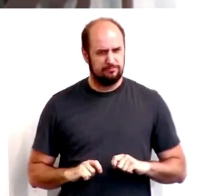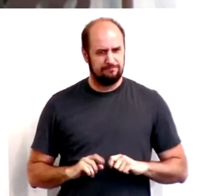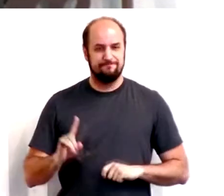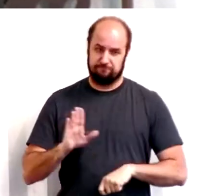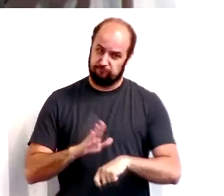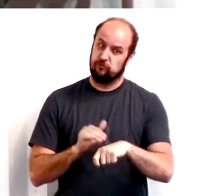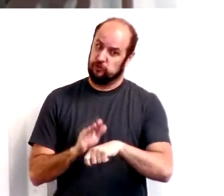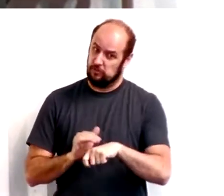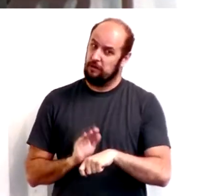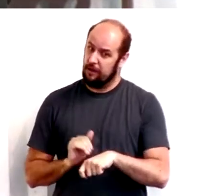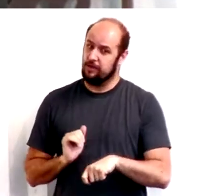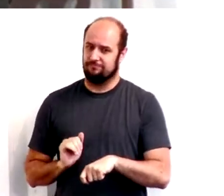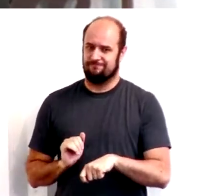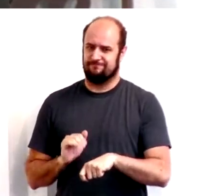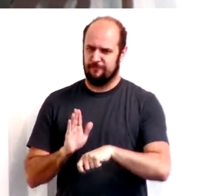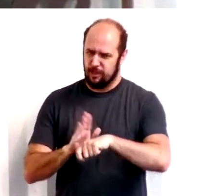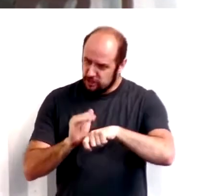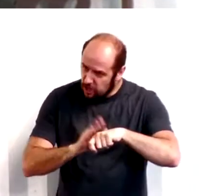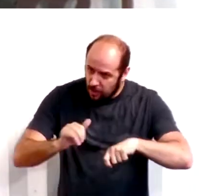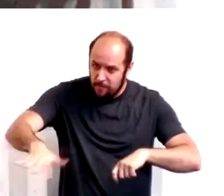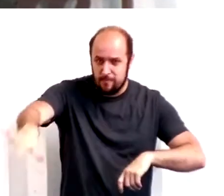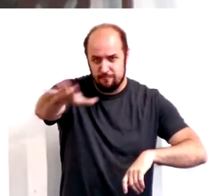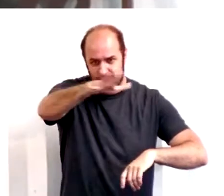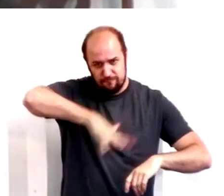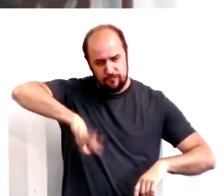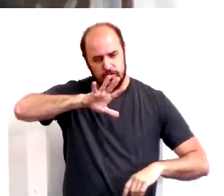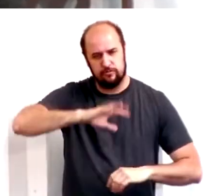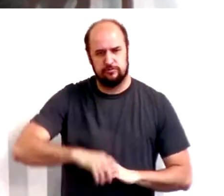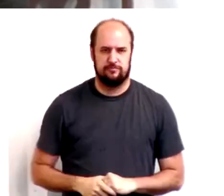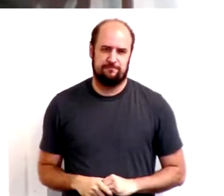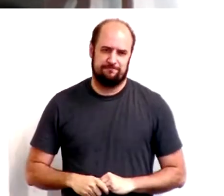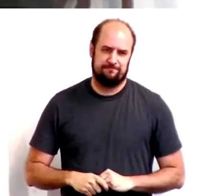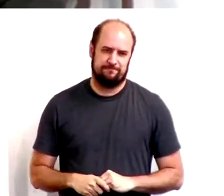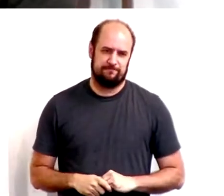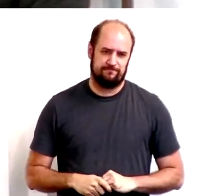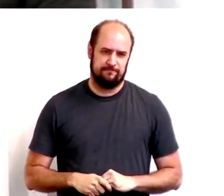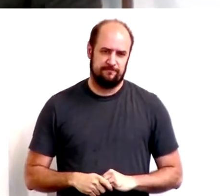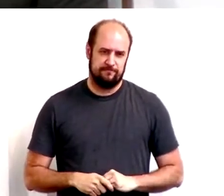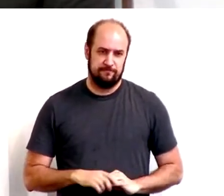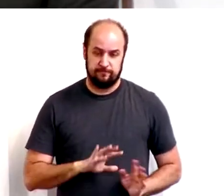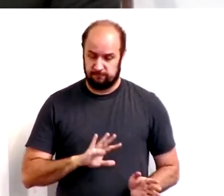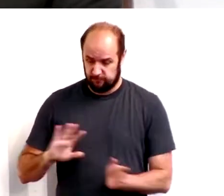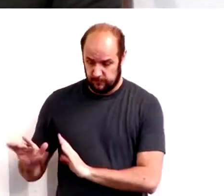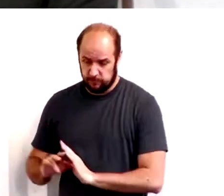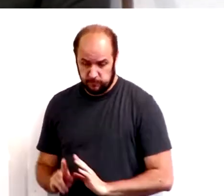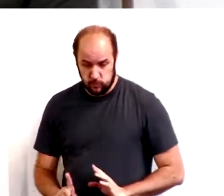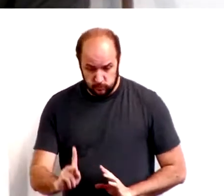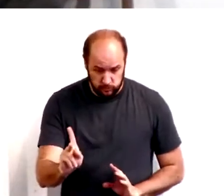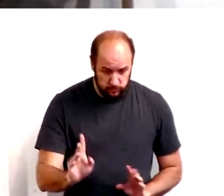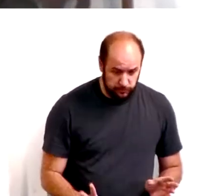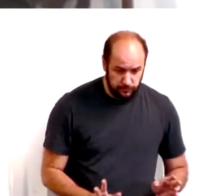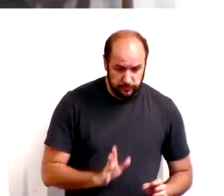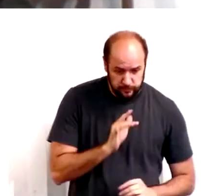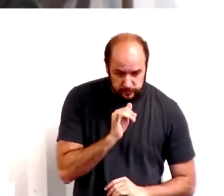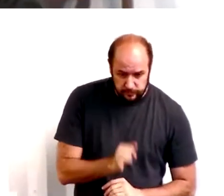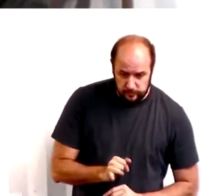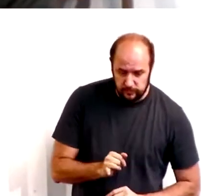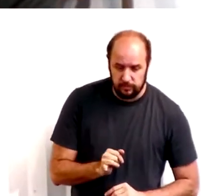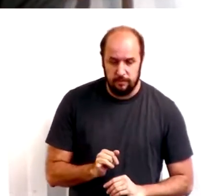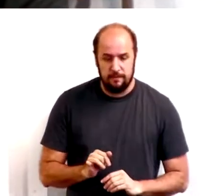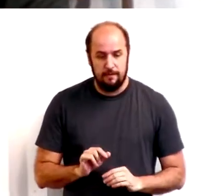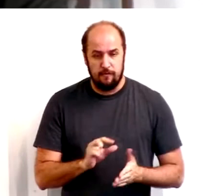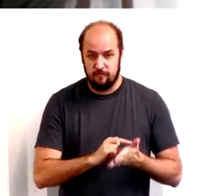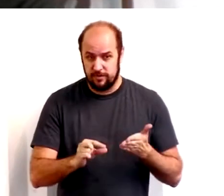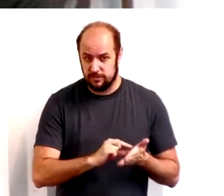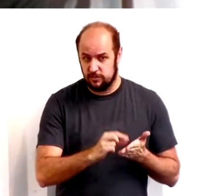chamou para isso. Ele te chamou para isso. O texto continua e vai destacar aqui que,